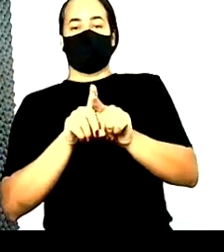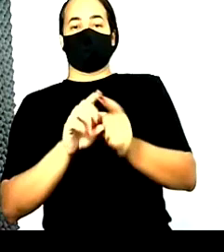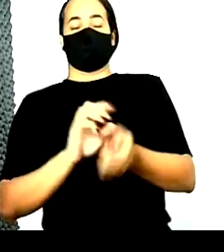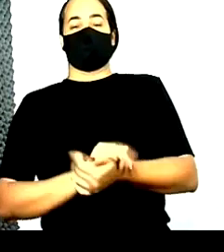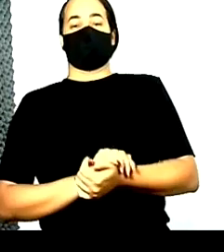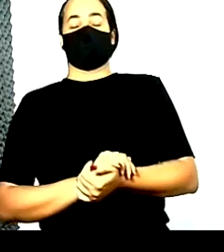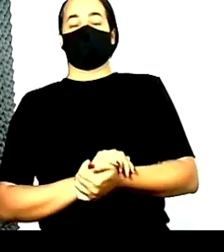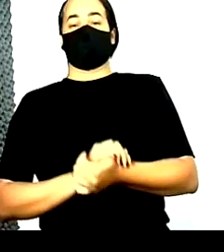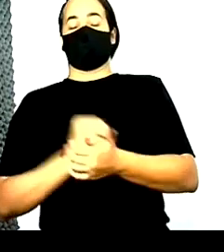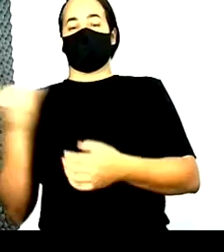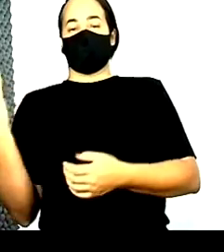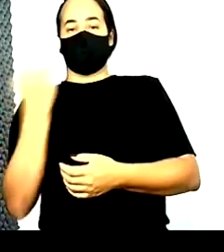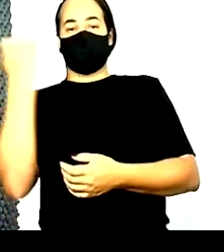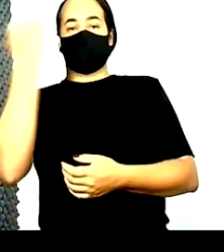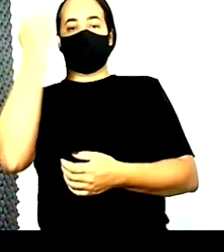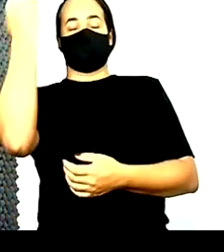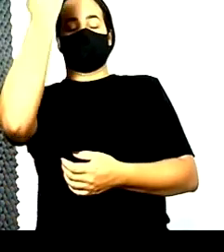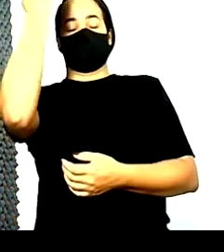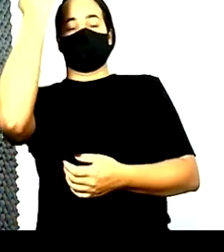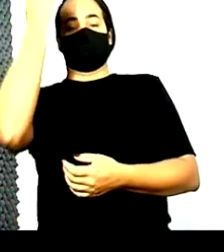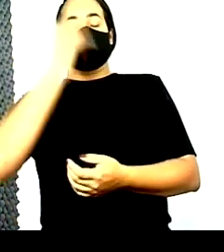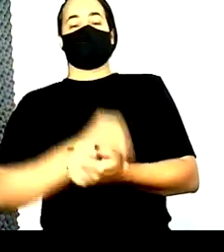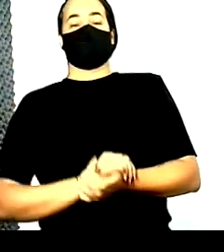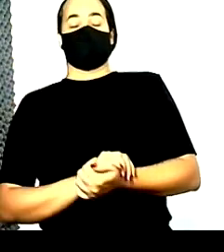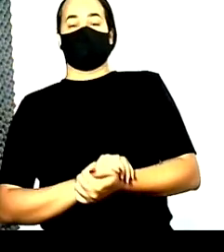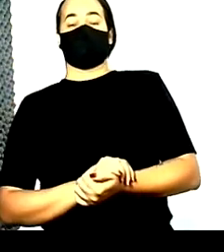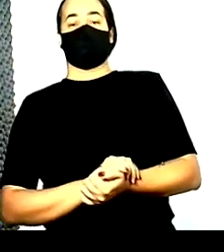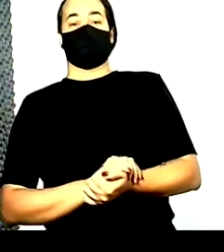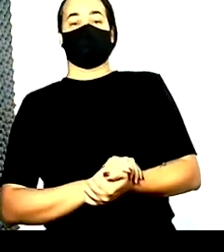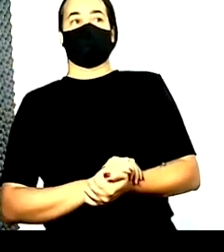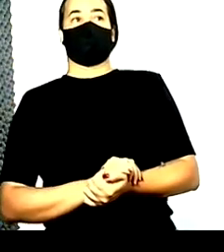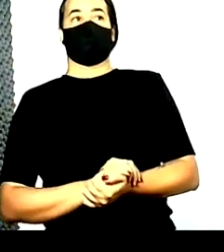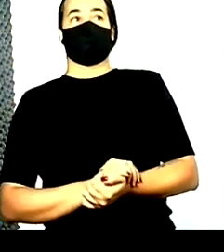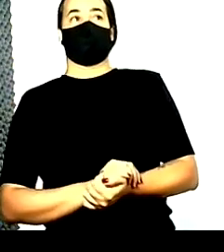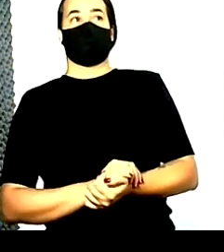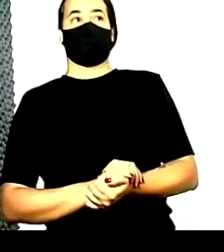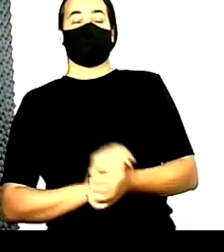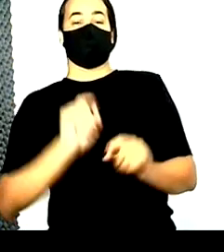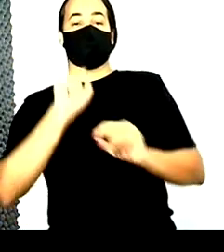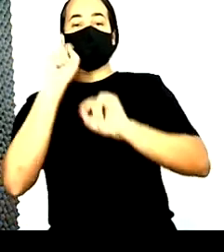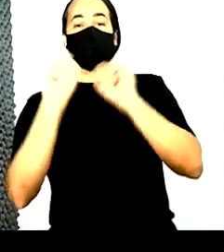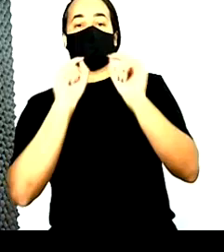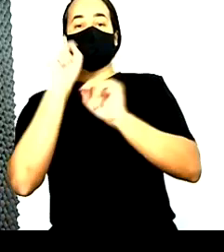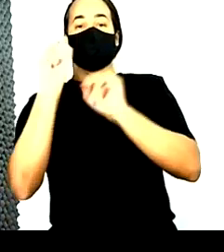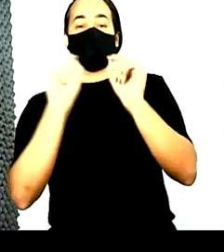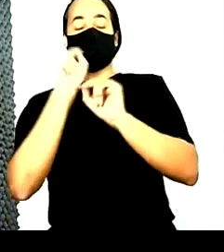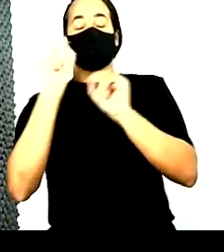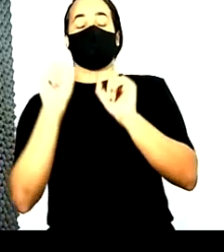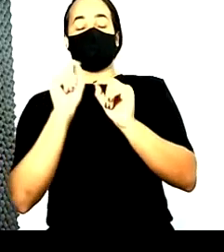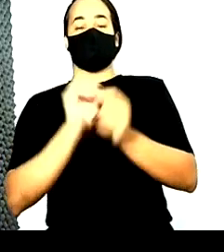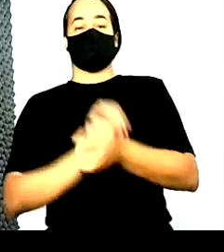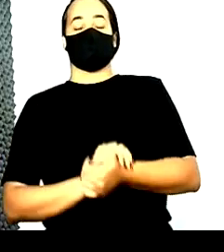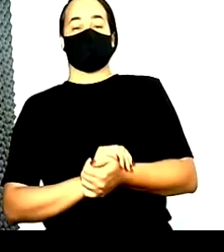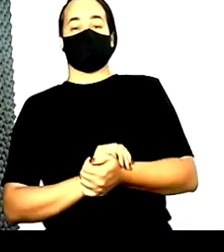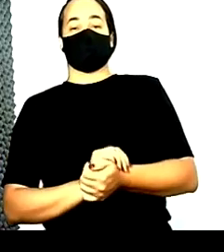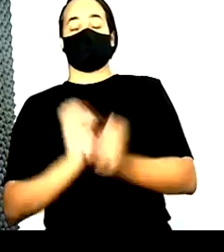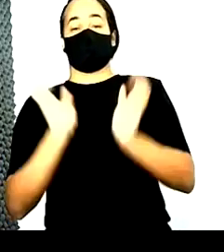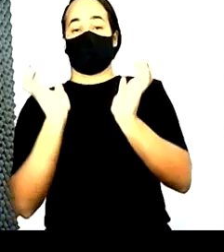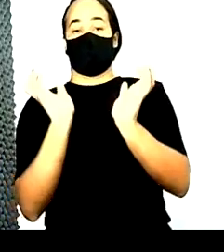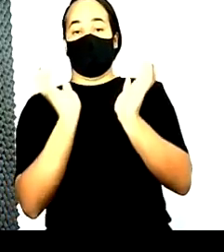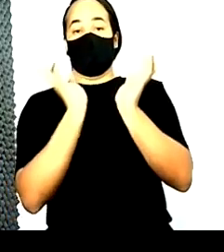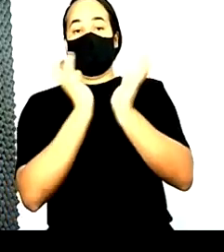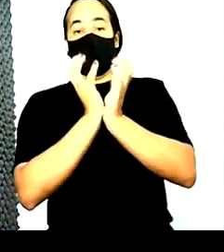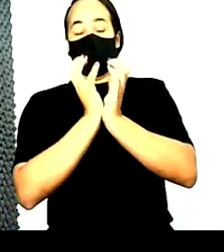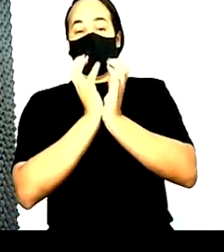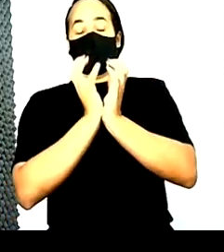muito importantes na hora desse sistema reprodutor também. Mas o que é o sistema endócrino? É o conjunto